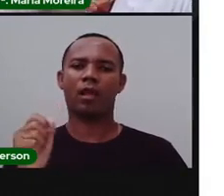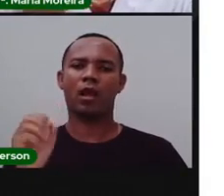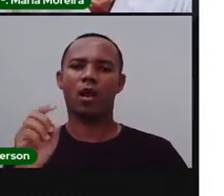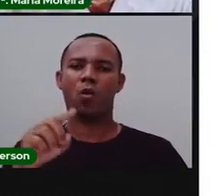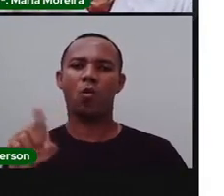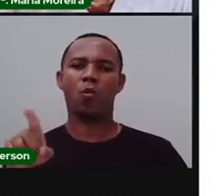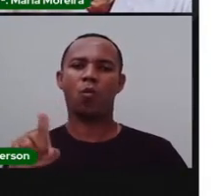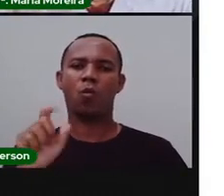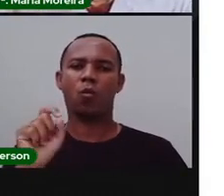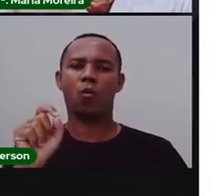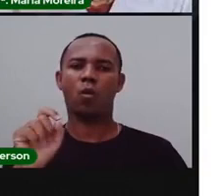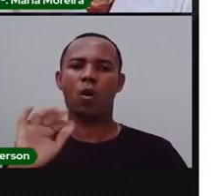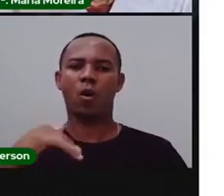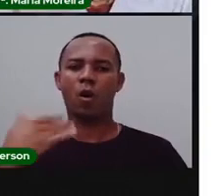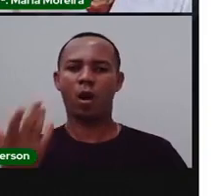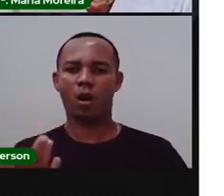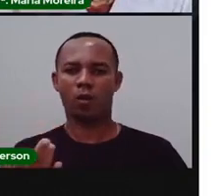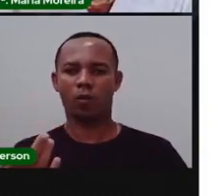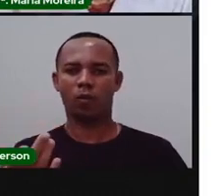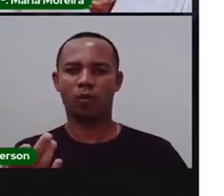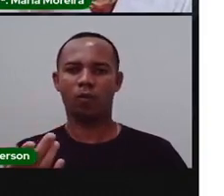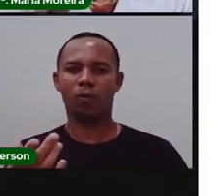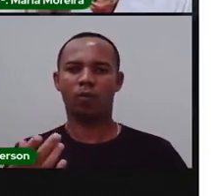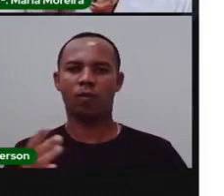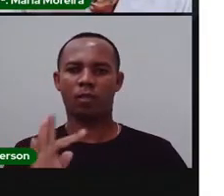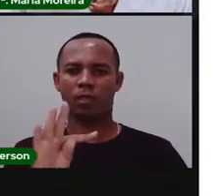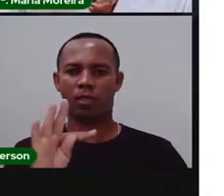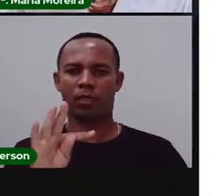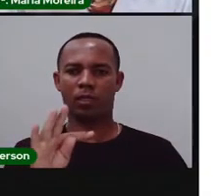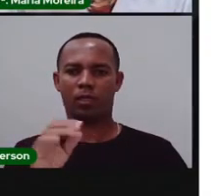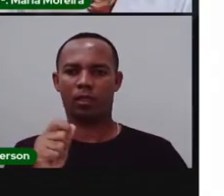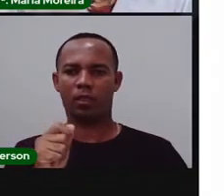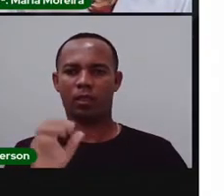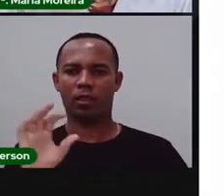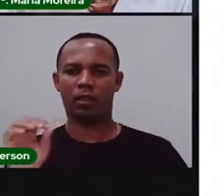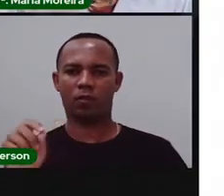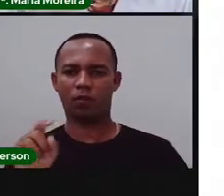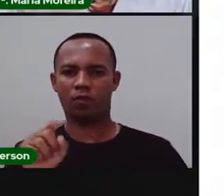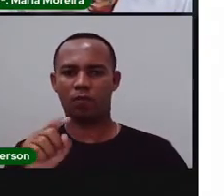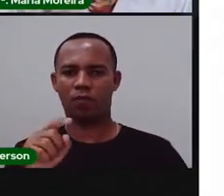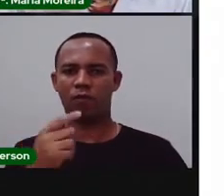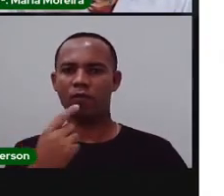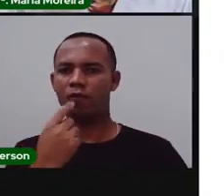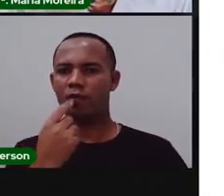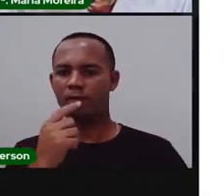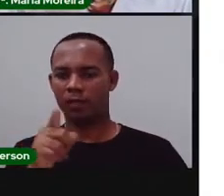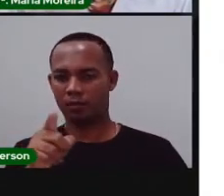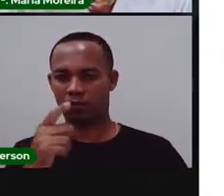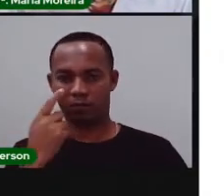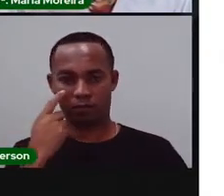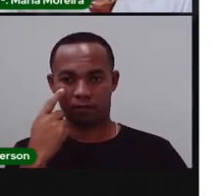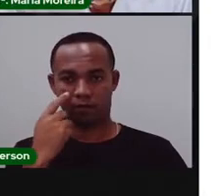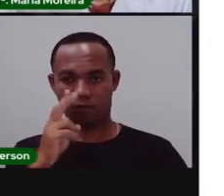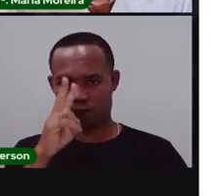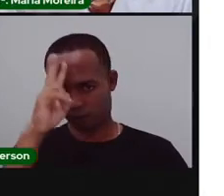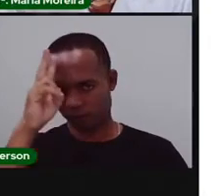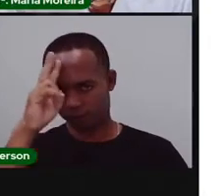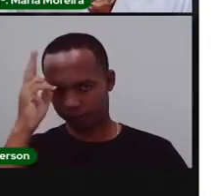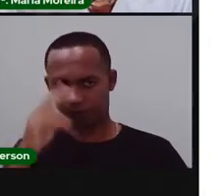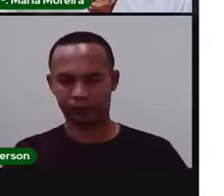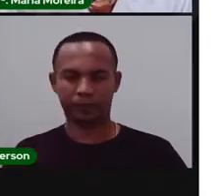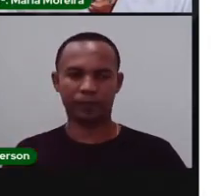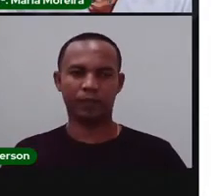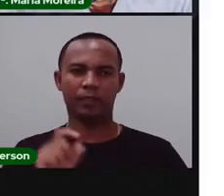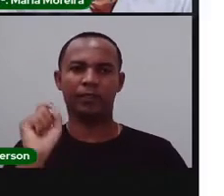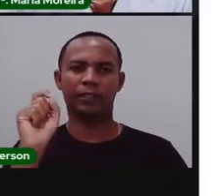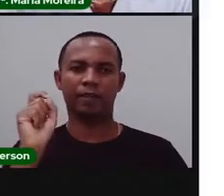televisão. Qual é a parte mais forte? A Pro aí não ticou de vermelho, tá? Mas fica até para vocês tentarem descobrir. Quem é a